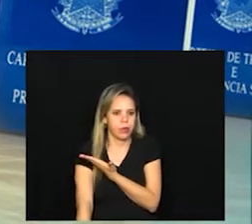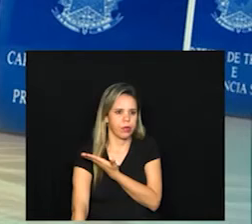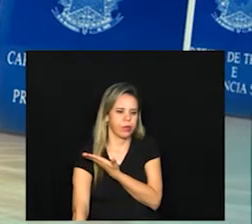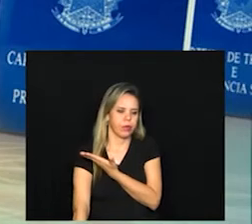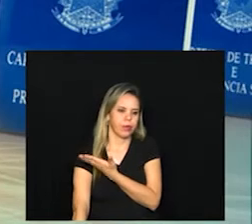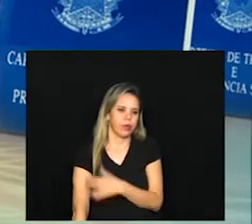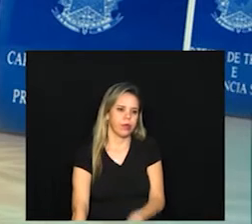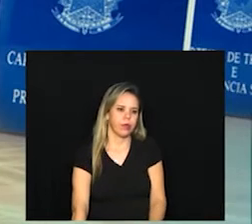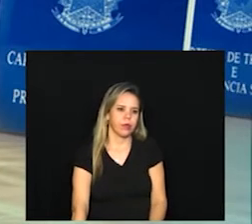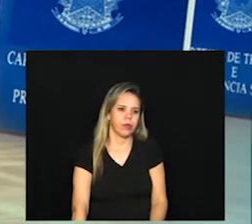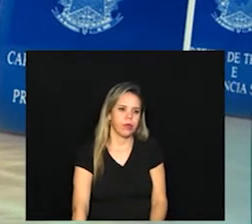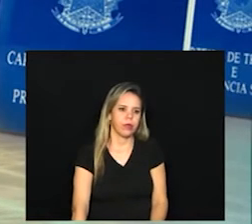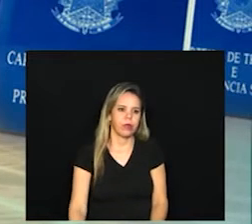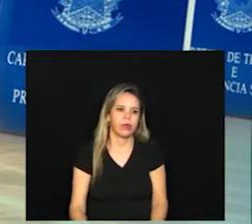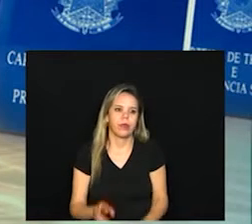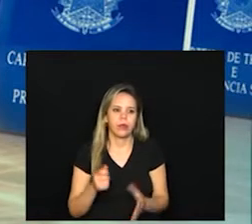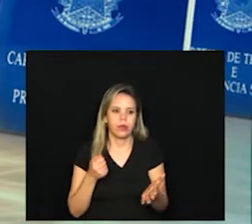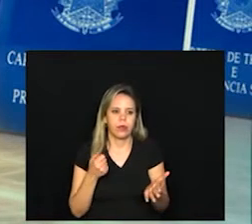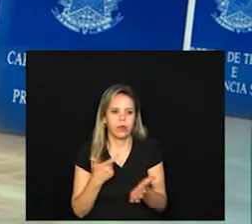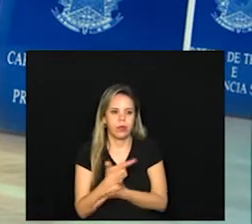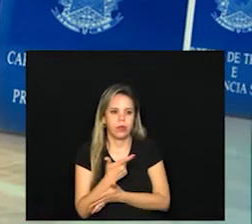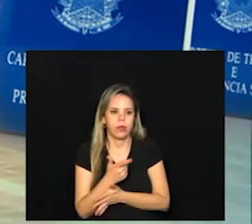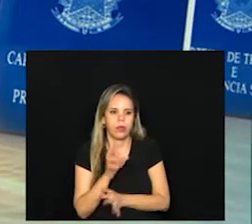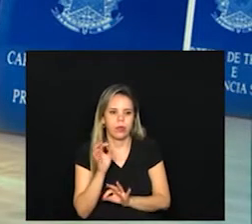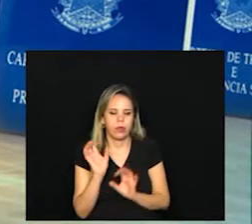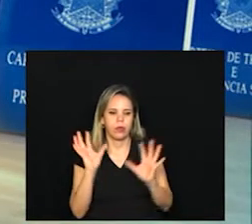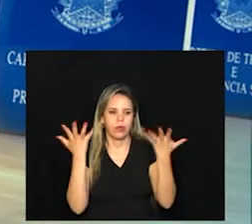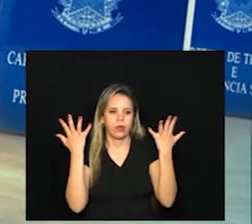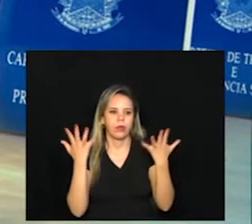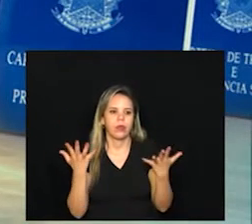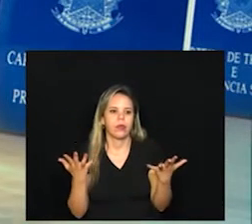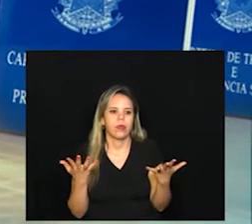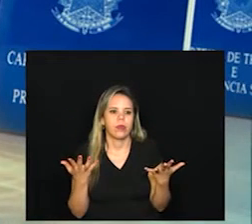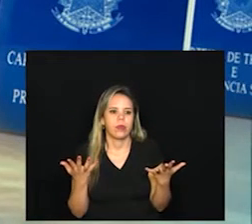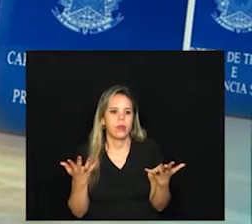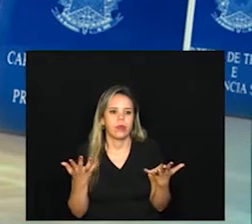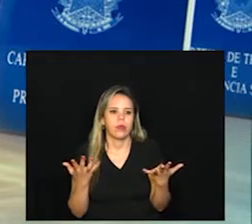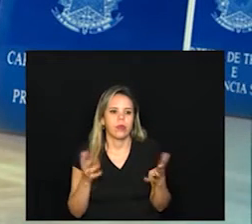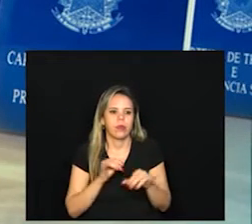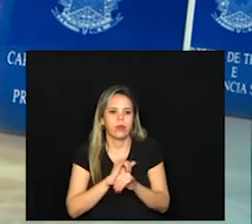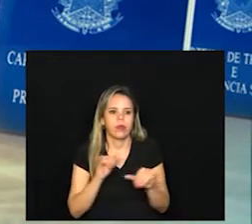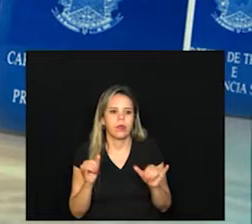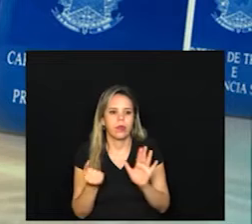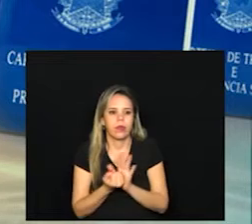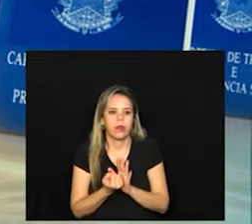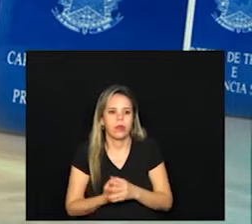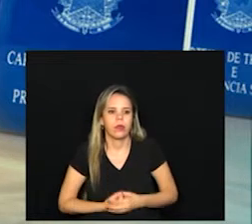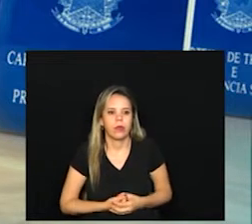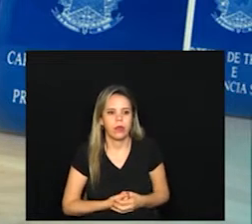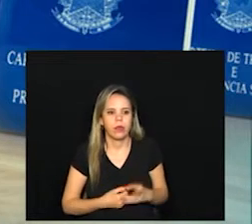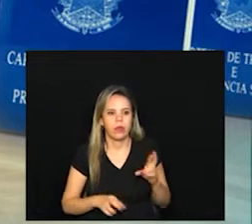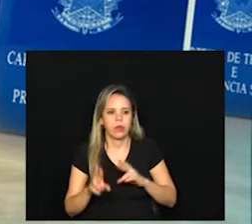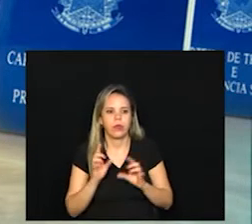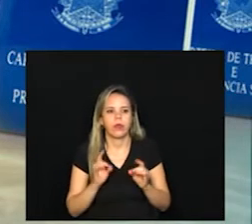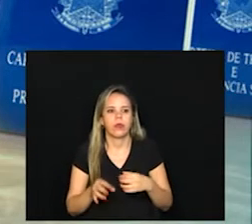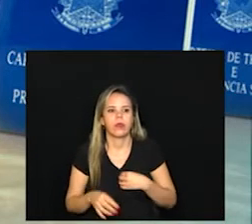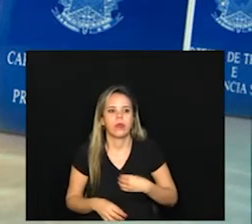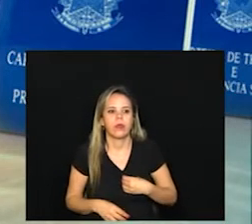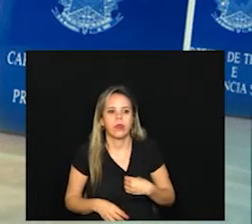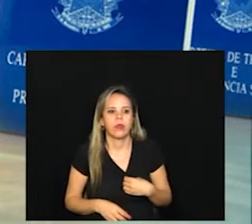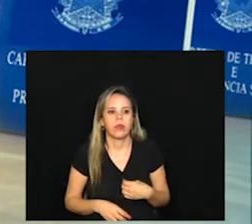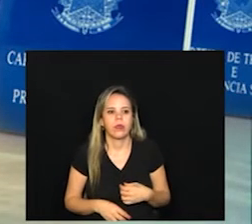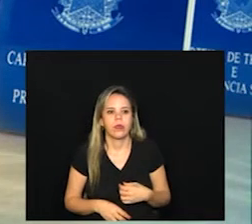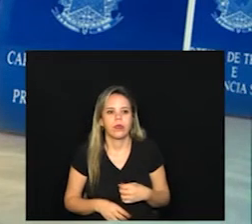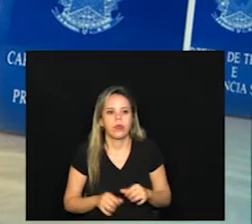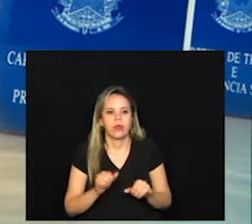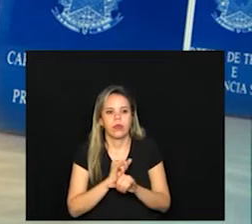administrativas, analista de compras, coordenador de eventos, coordenador de inbound marketing, analista de vendas, analista